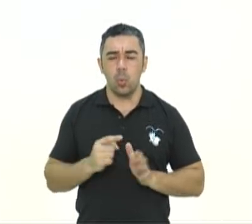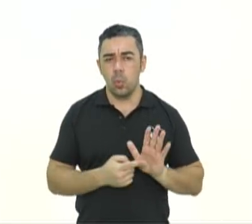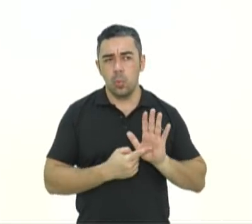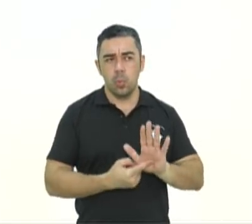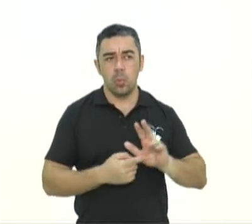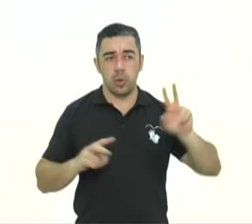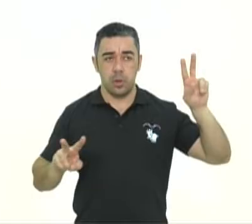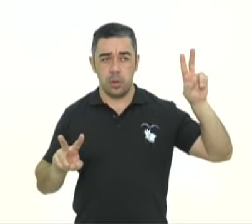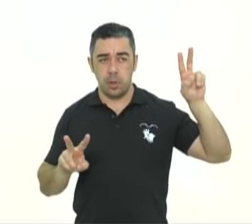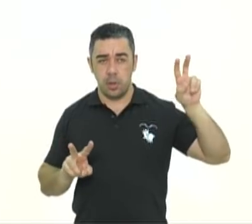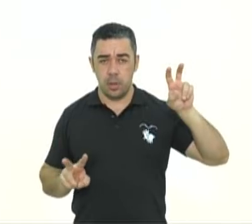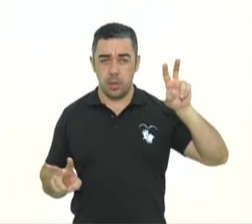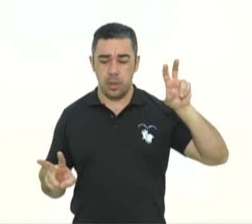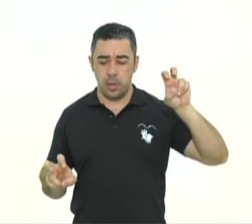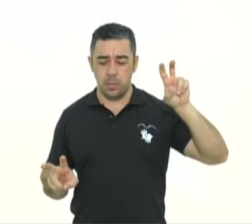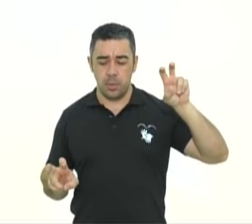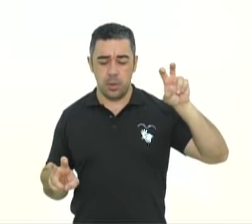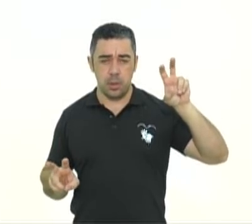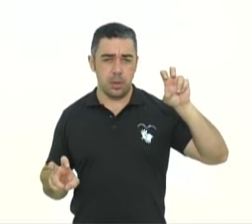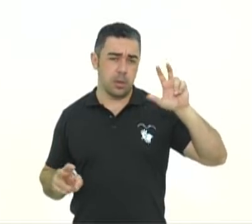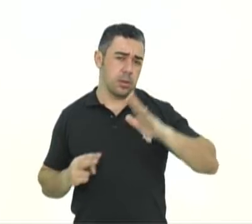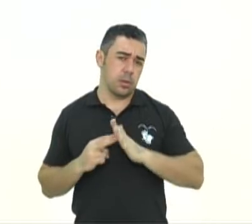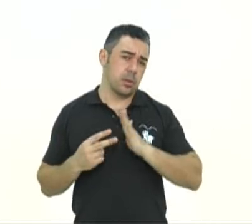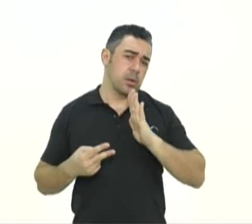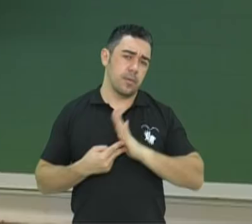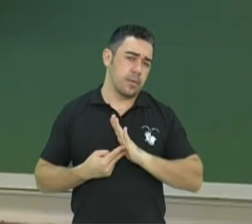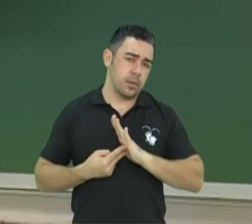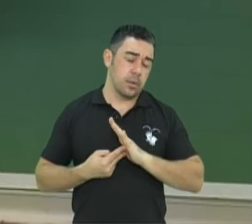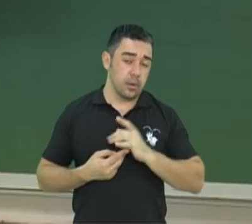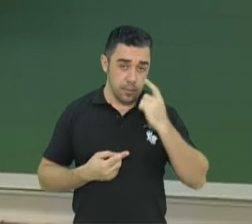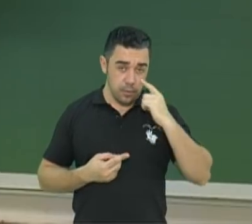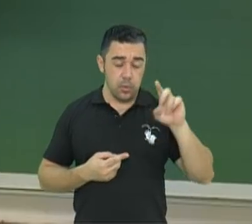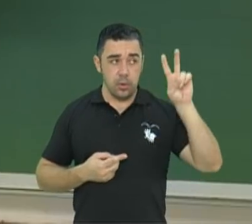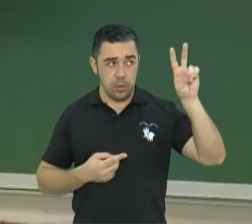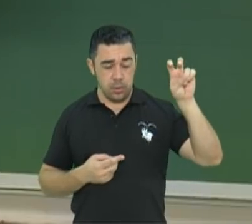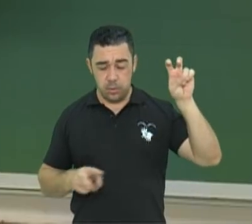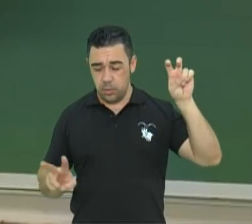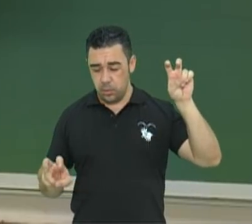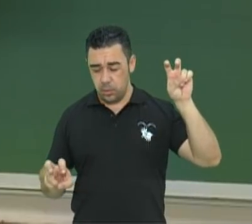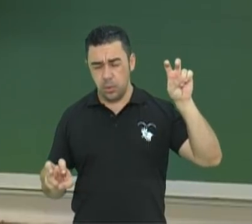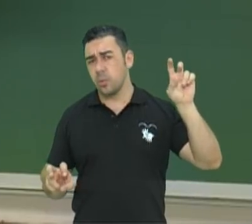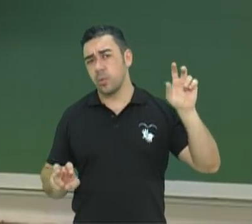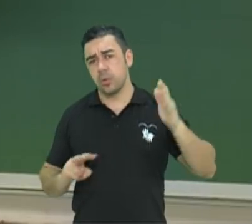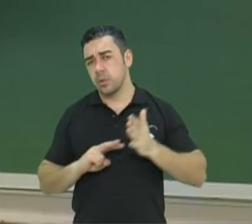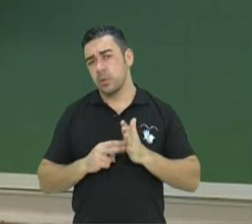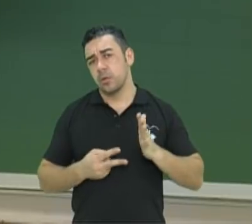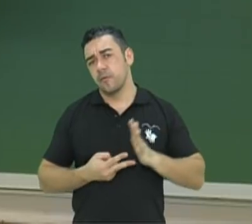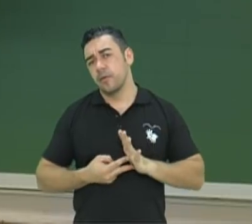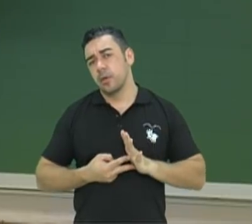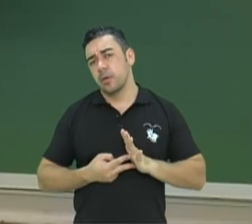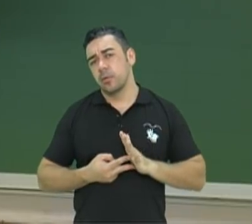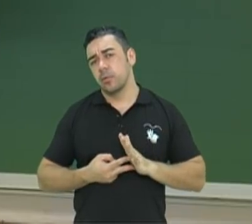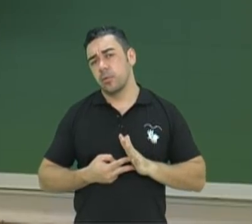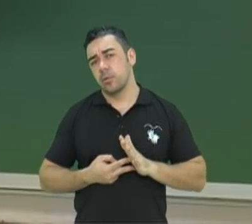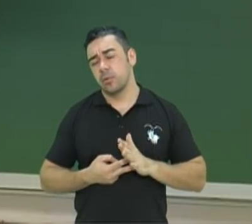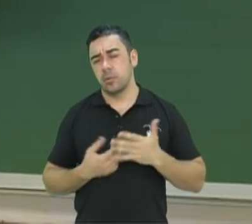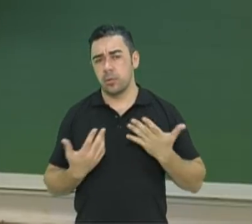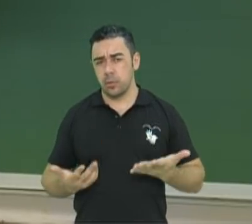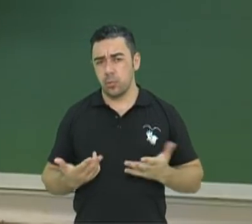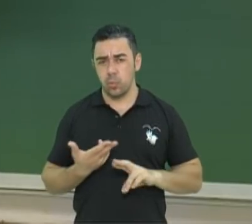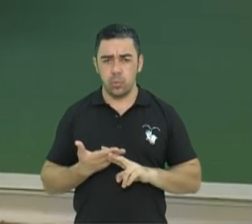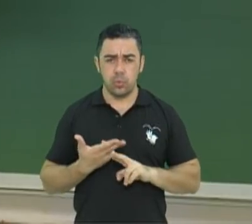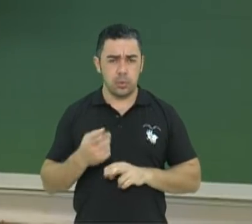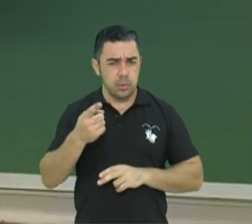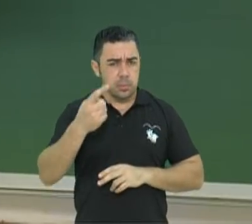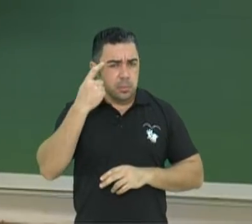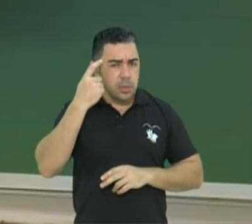das aspas no trecho acima? Então, observe que nós temos o uso das aspas. Qual será o sentido deste